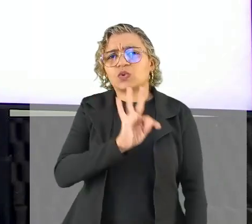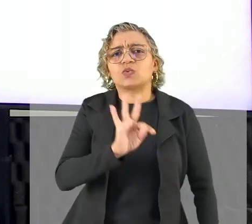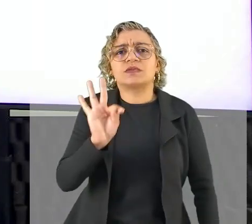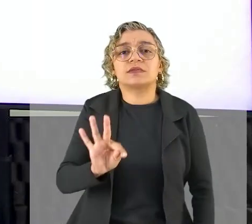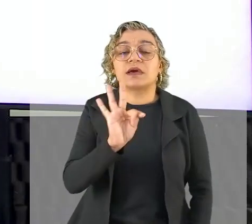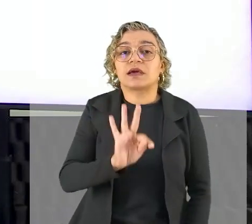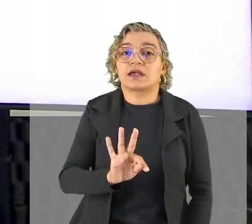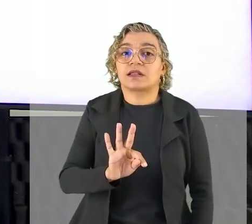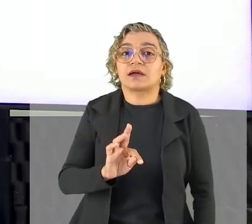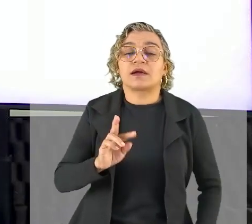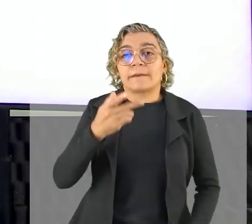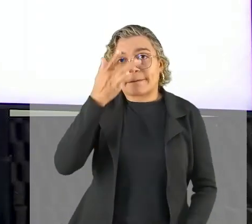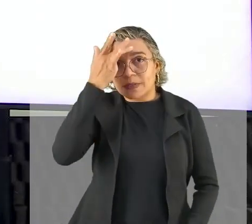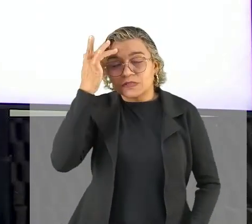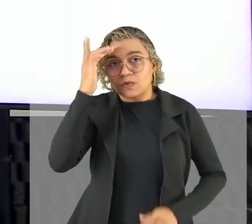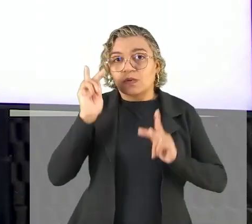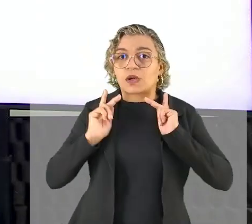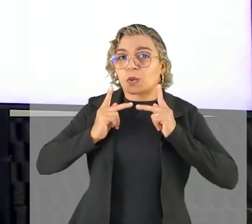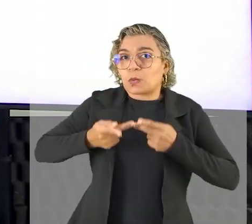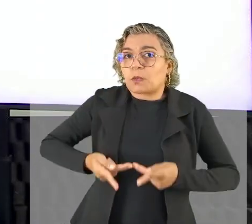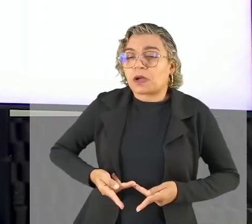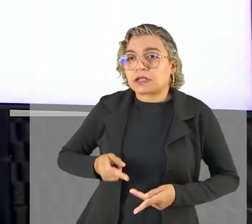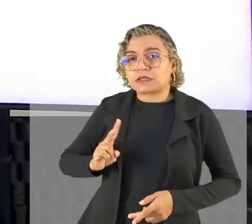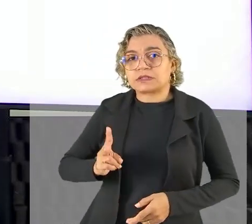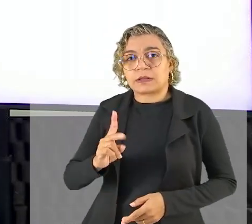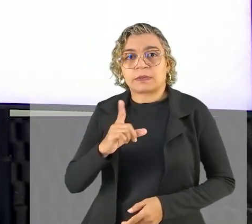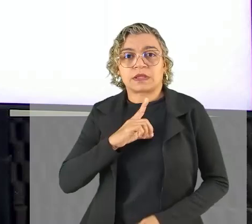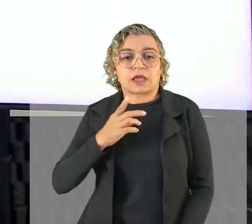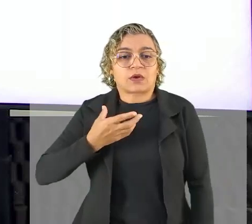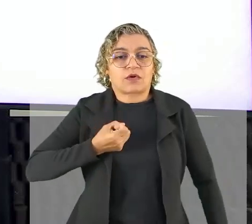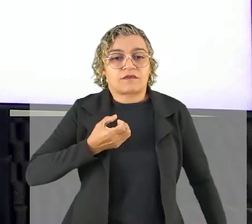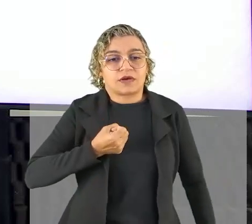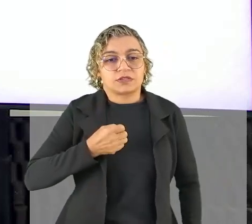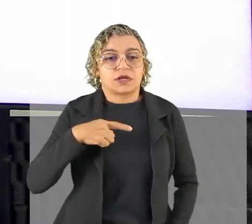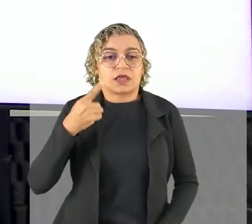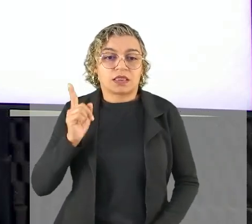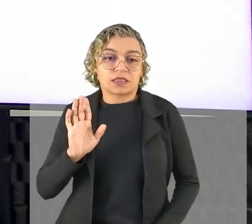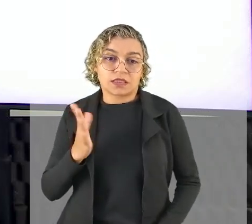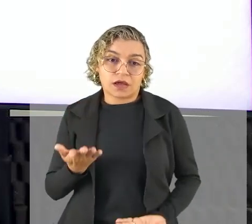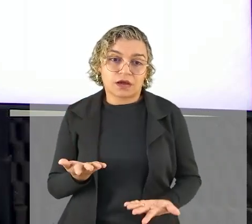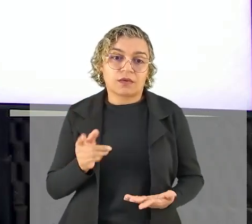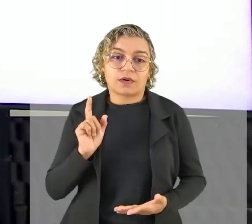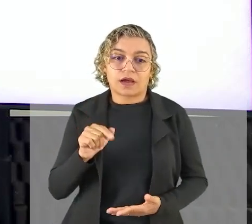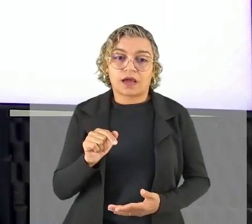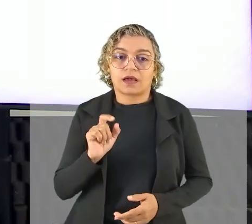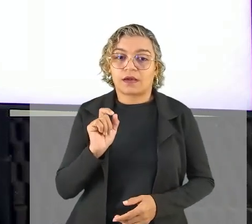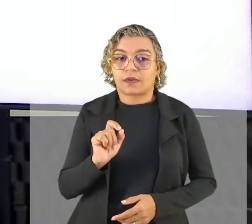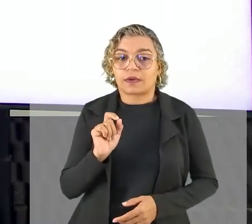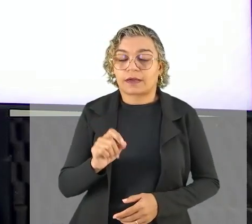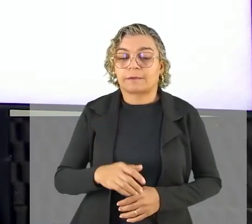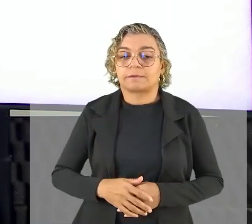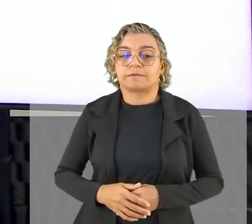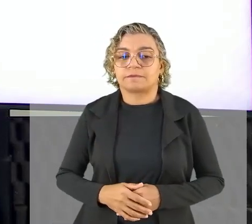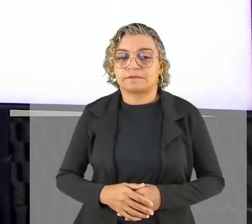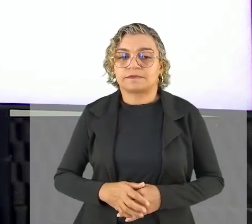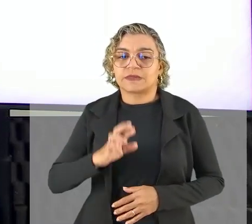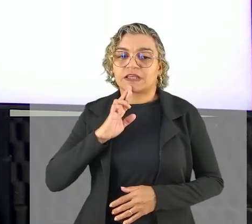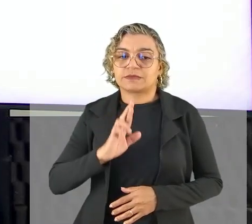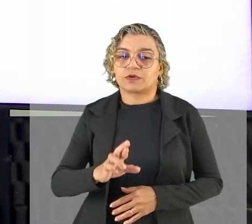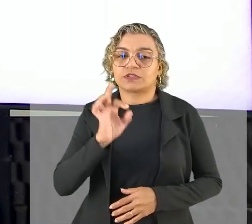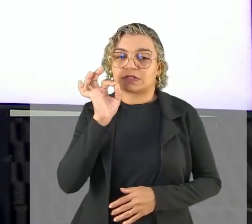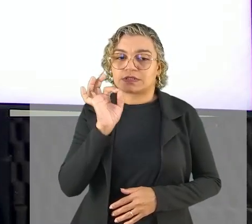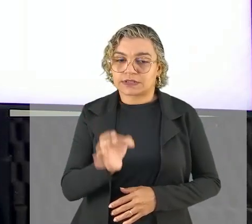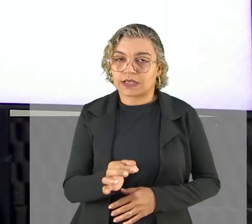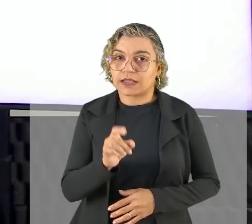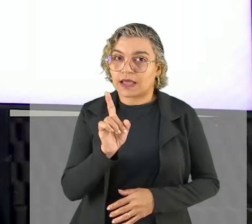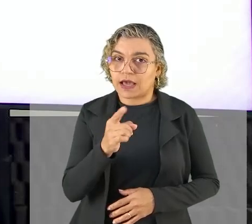utiliza da sua própria razão, permanece na covardia. Beleza? Então, a alternativa correta aqui, nessa questão, é